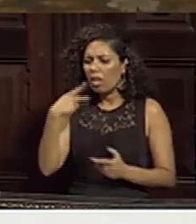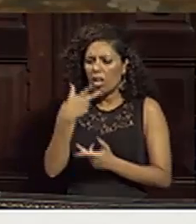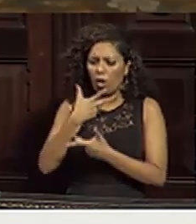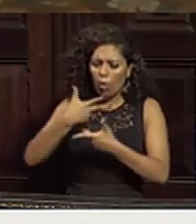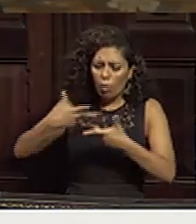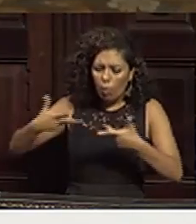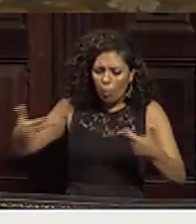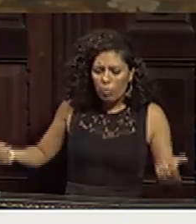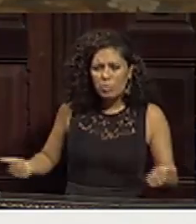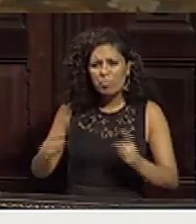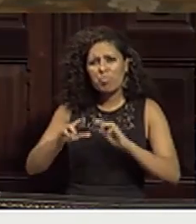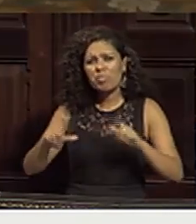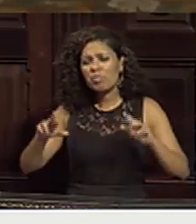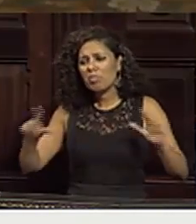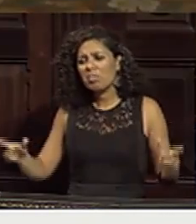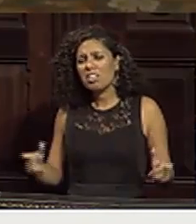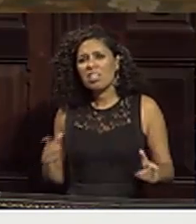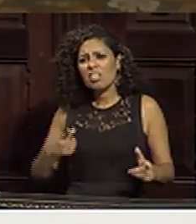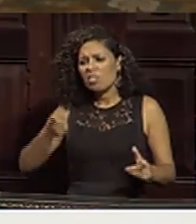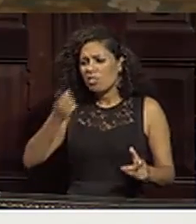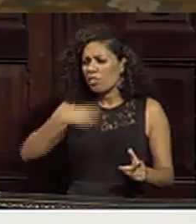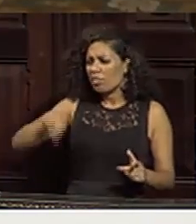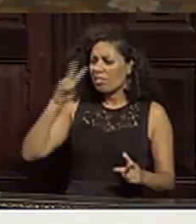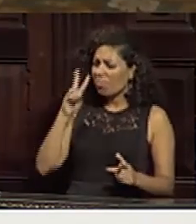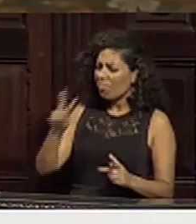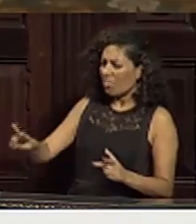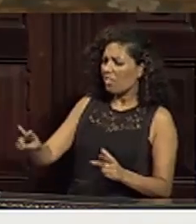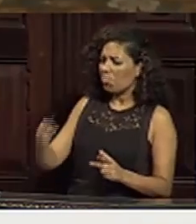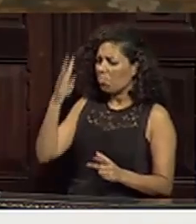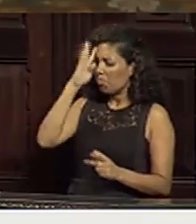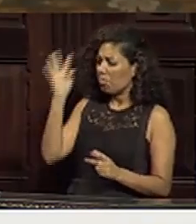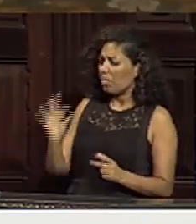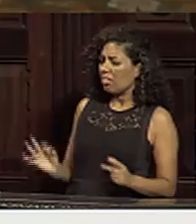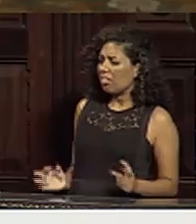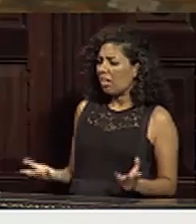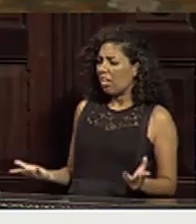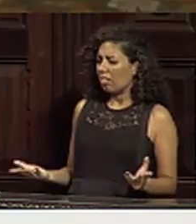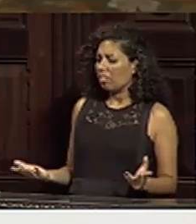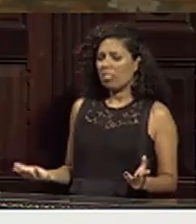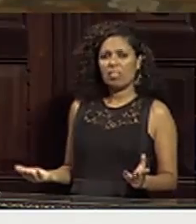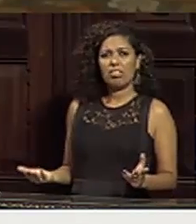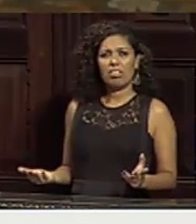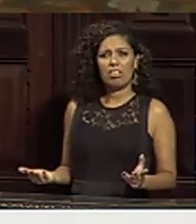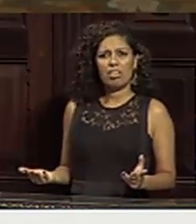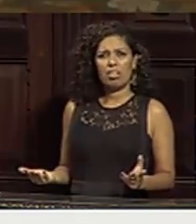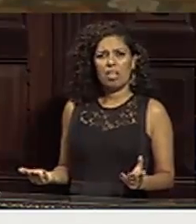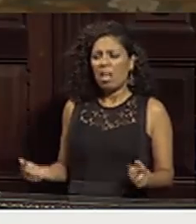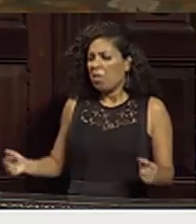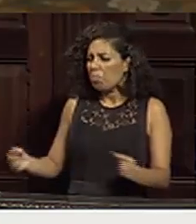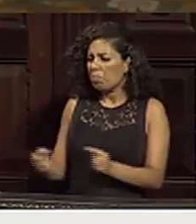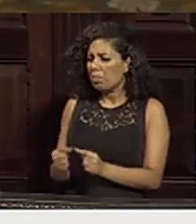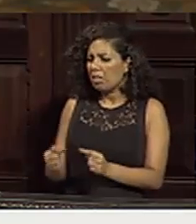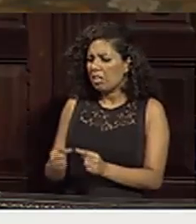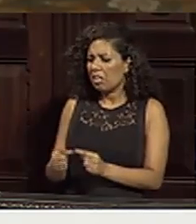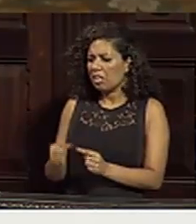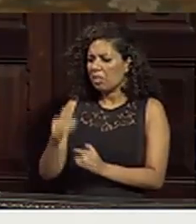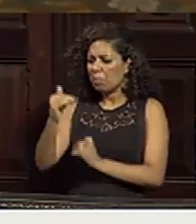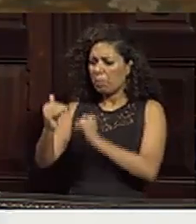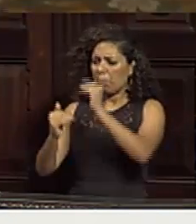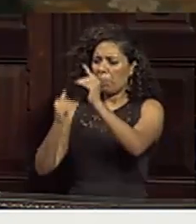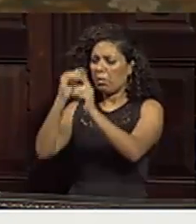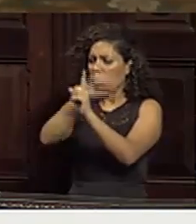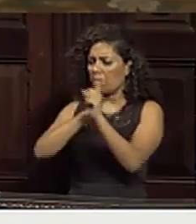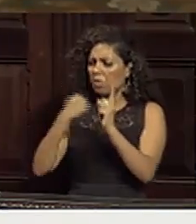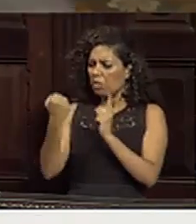de uma infelicidade, que quer ele dizer, da evolução social orientando